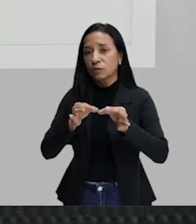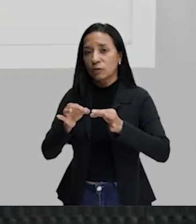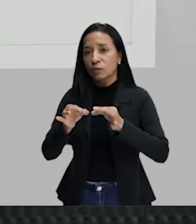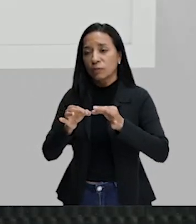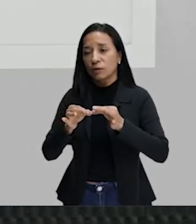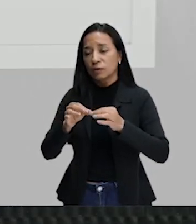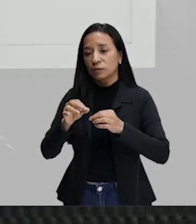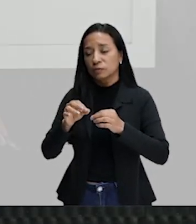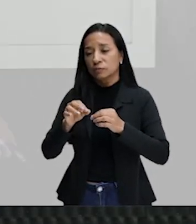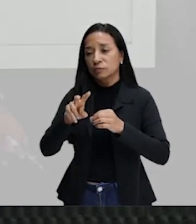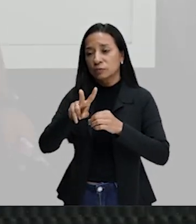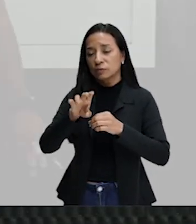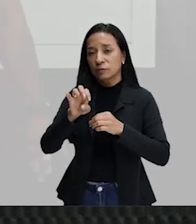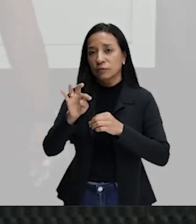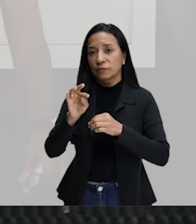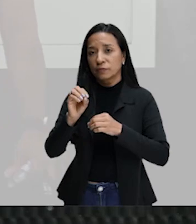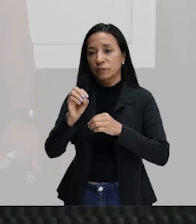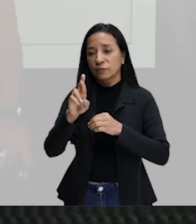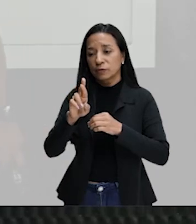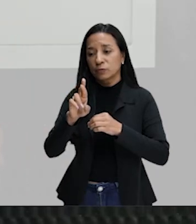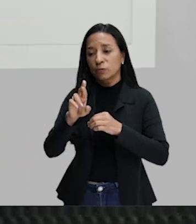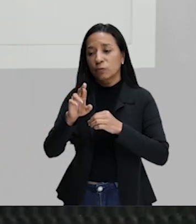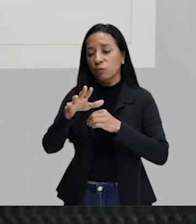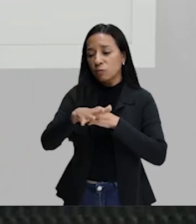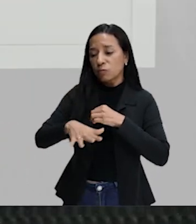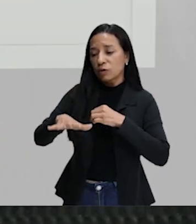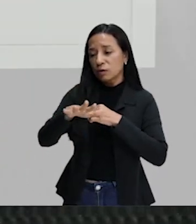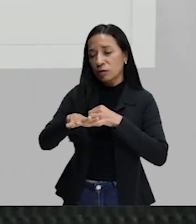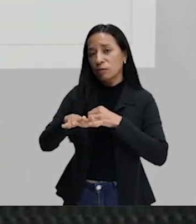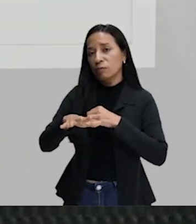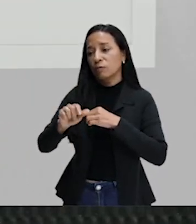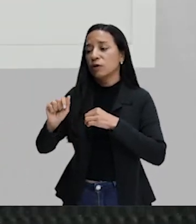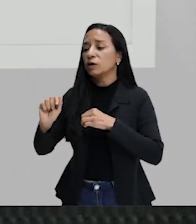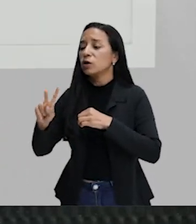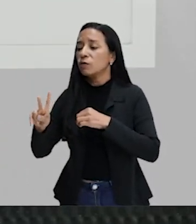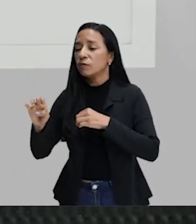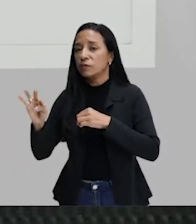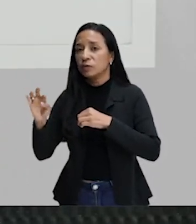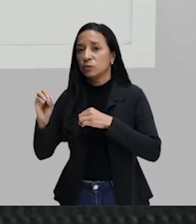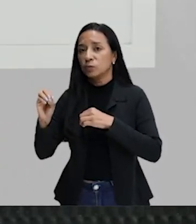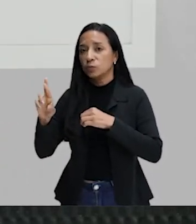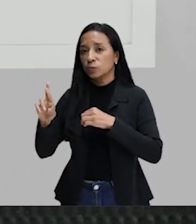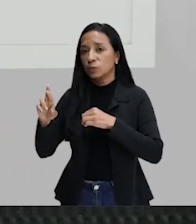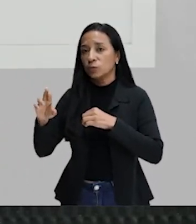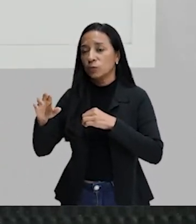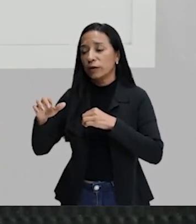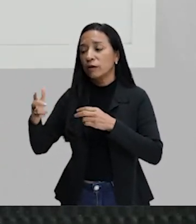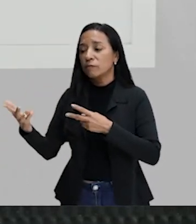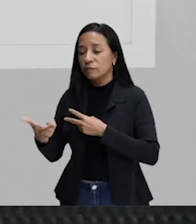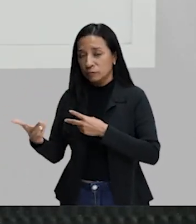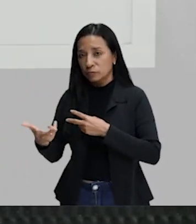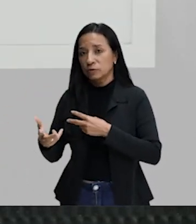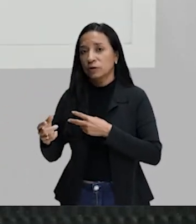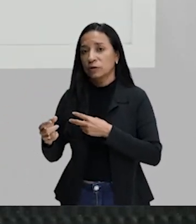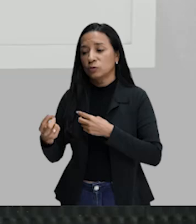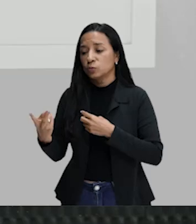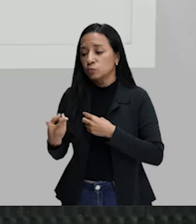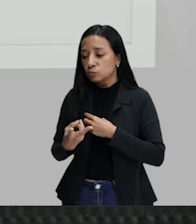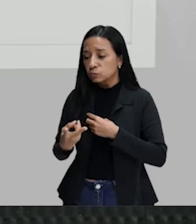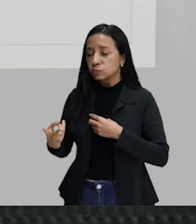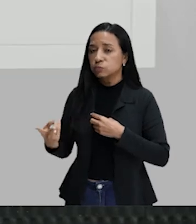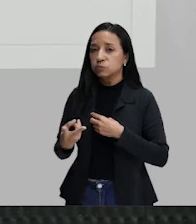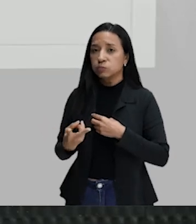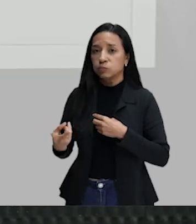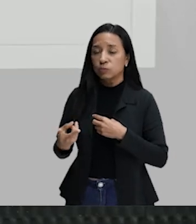o vetor campo e o vetor velocidade. Tá certo? Então o resultado disso vai ser o seguinte, ó, que esse